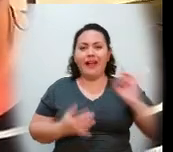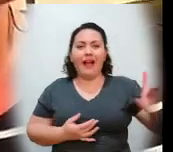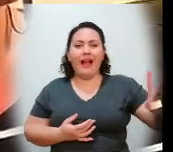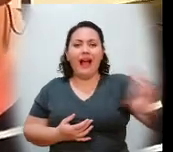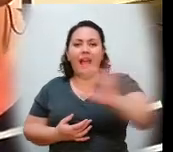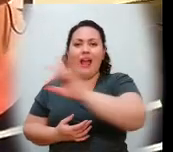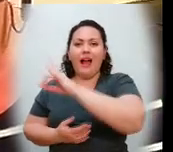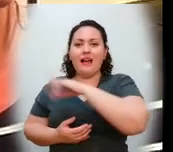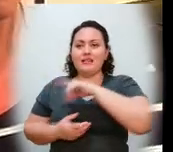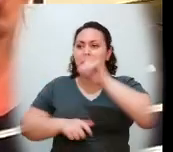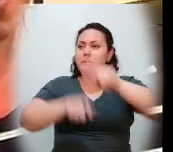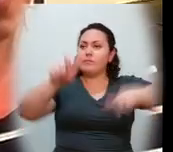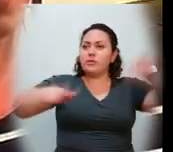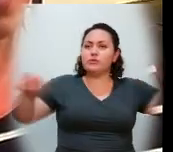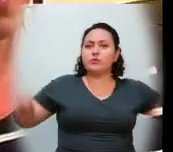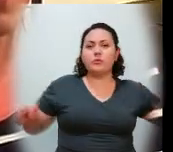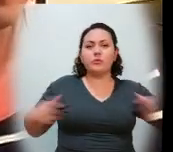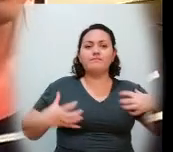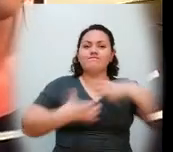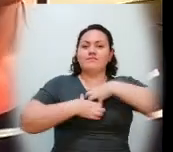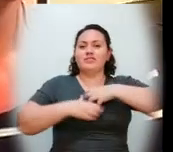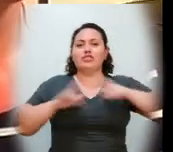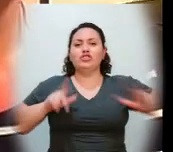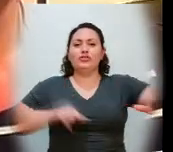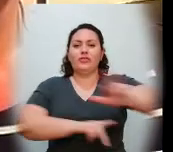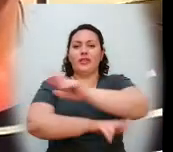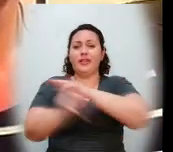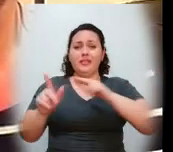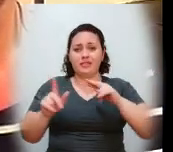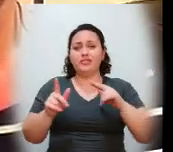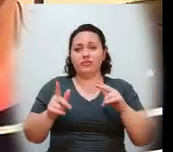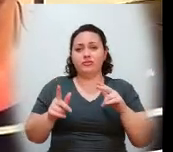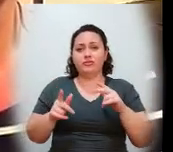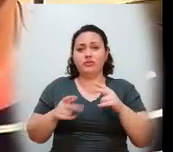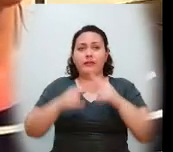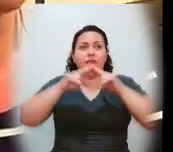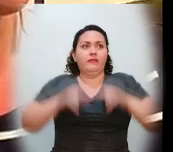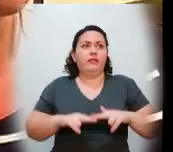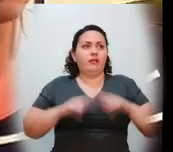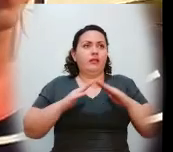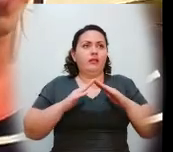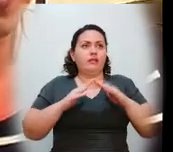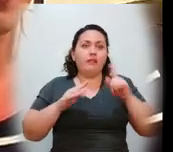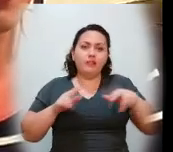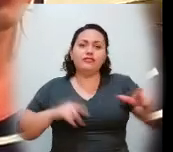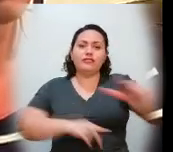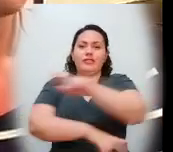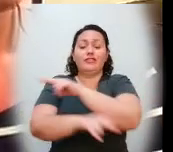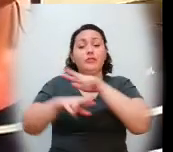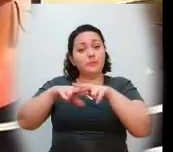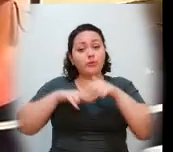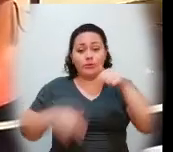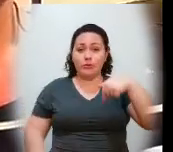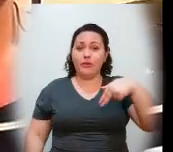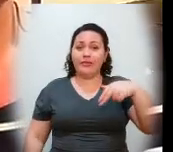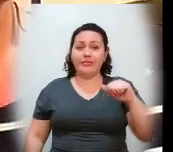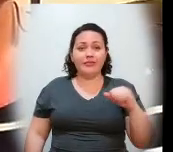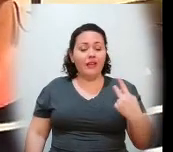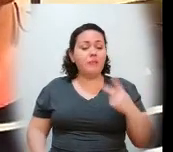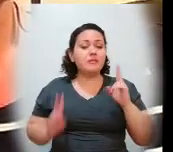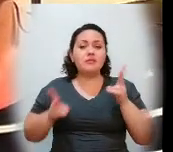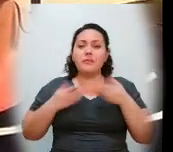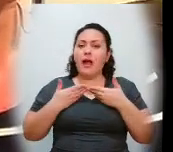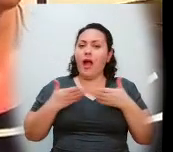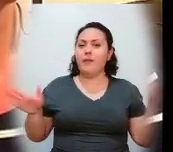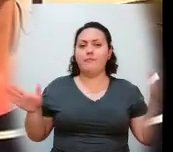Todos estamos uhum, vivendo juntos esse momento, né? uhum, E é por isso que o NAP sempre se coloca aqui. E eu acho que